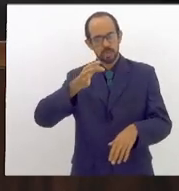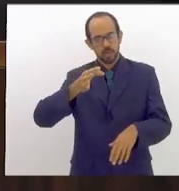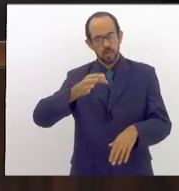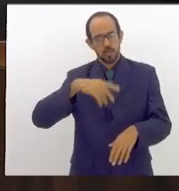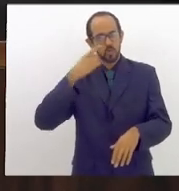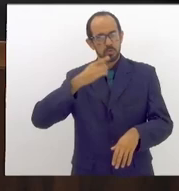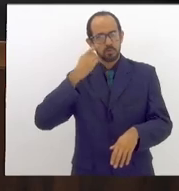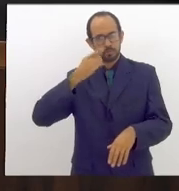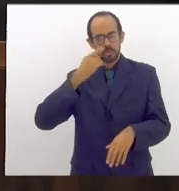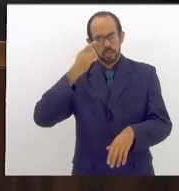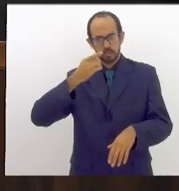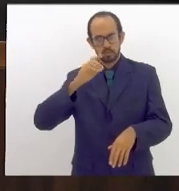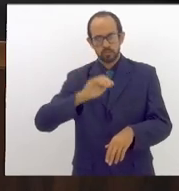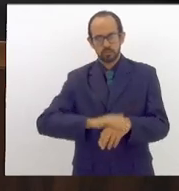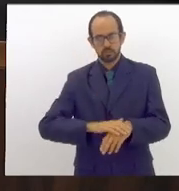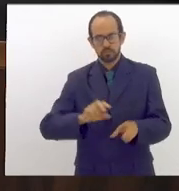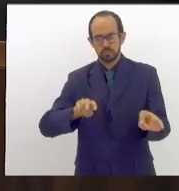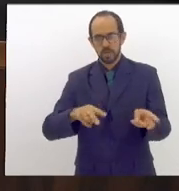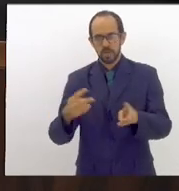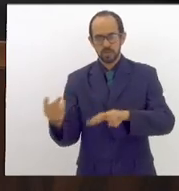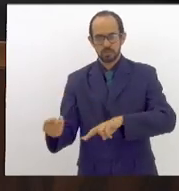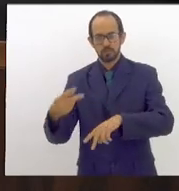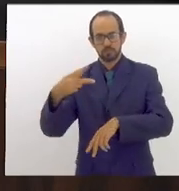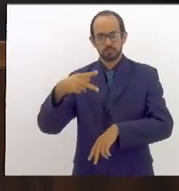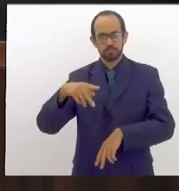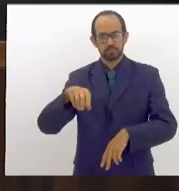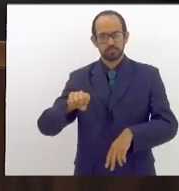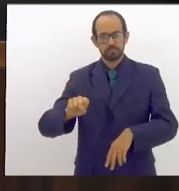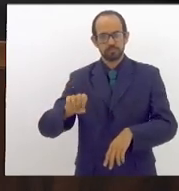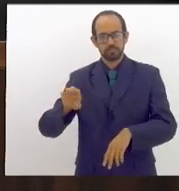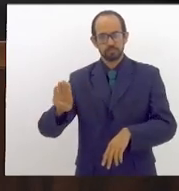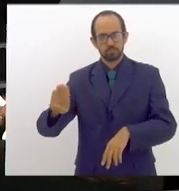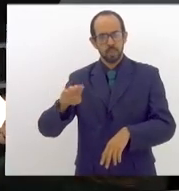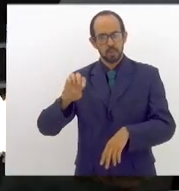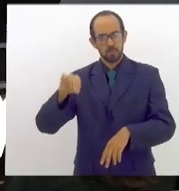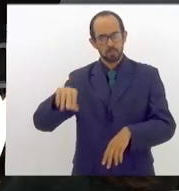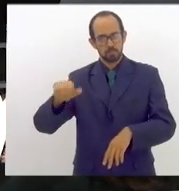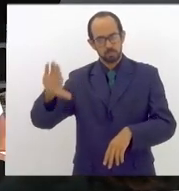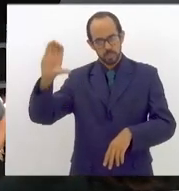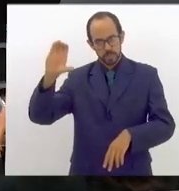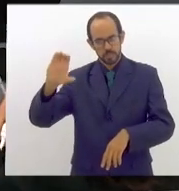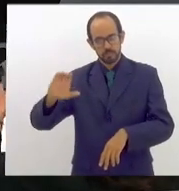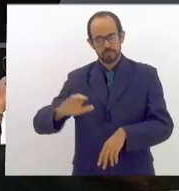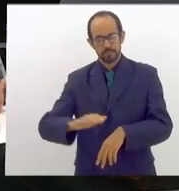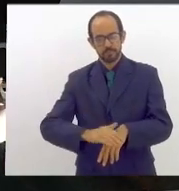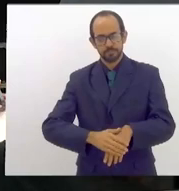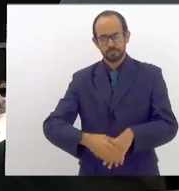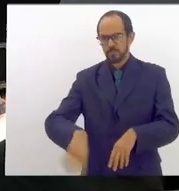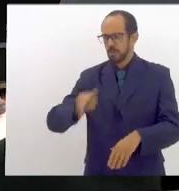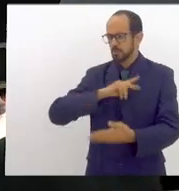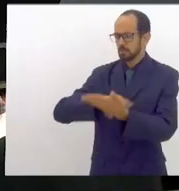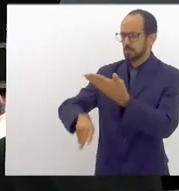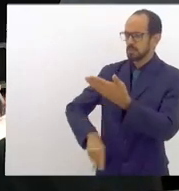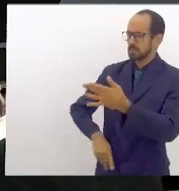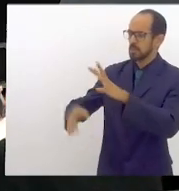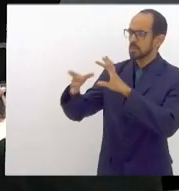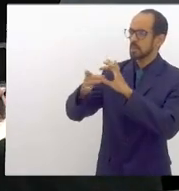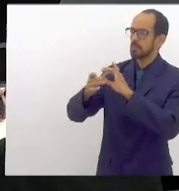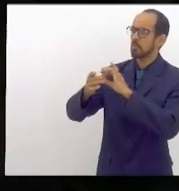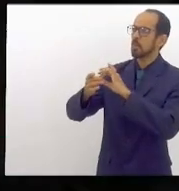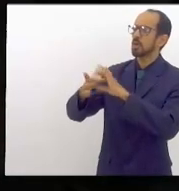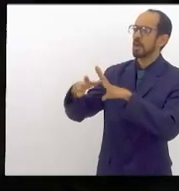para encaminhar para encaminhar pelo PSB deputado Carlos Mickey Presidente democrático